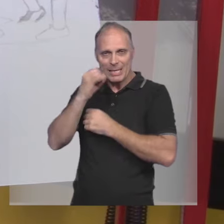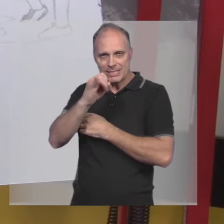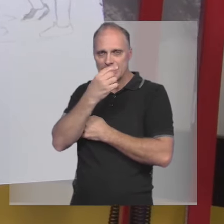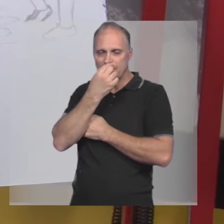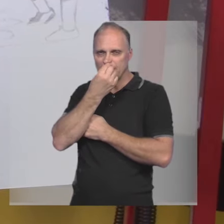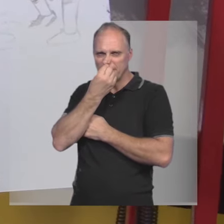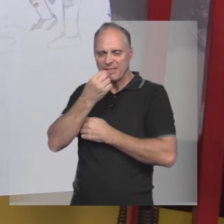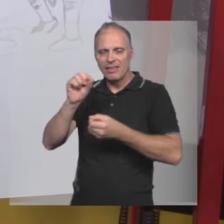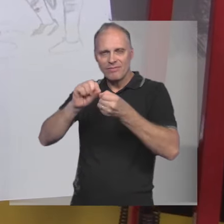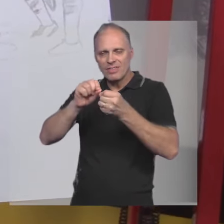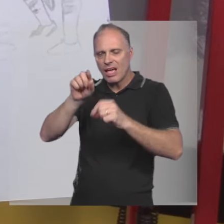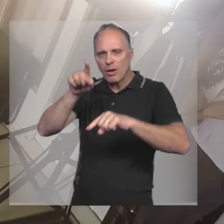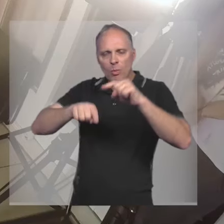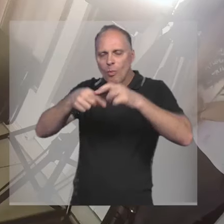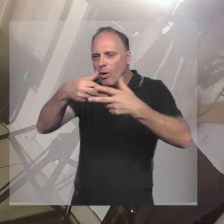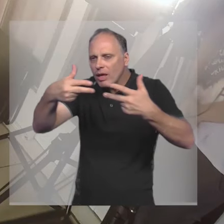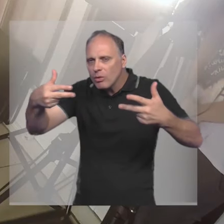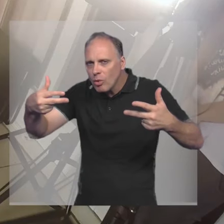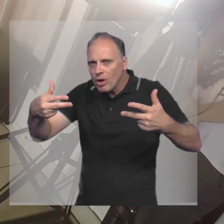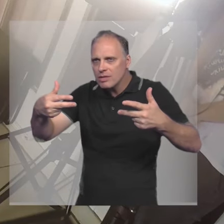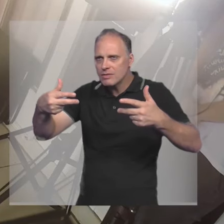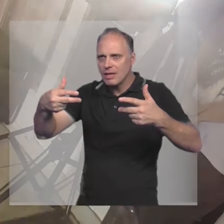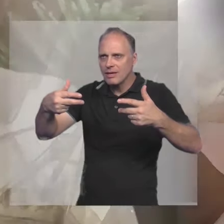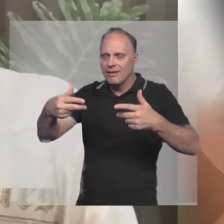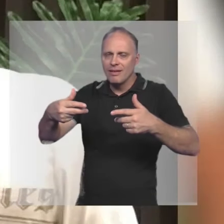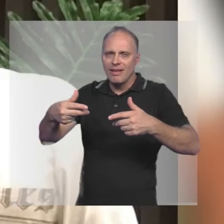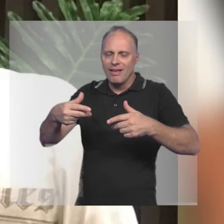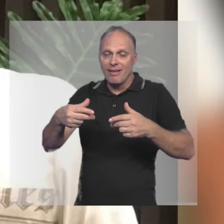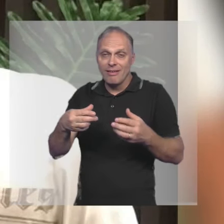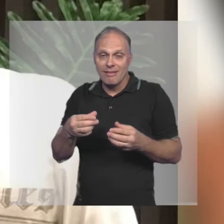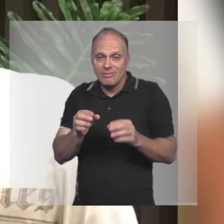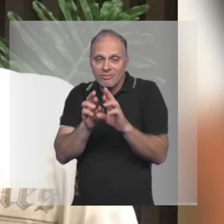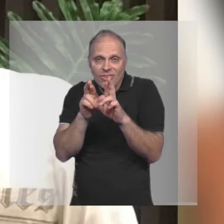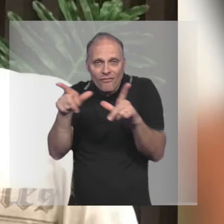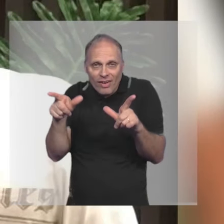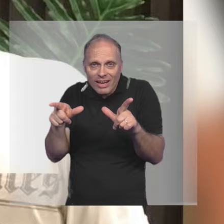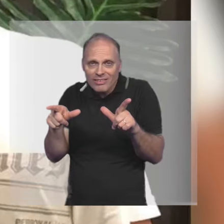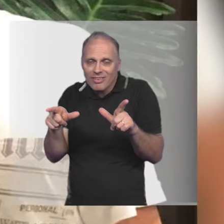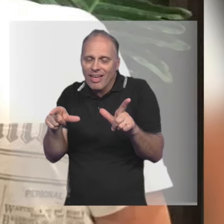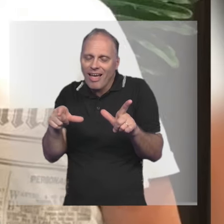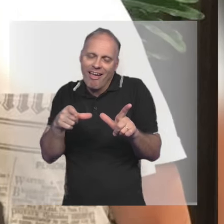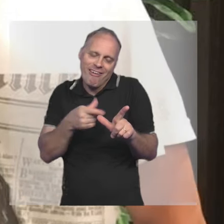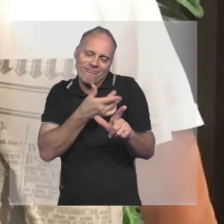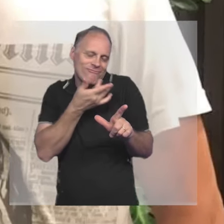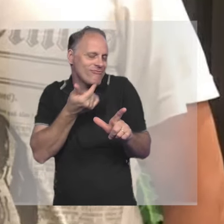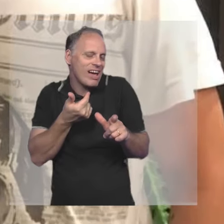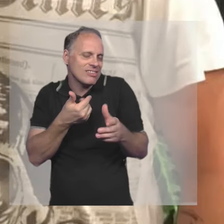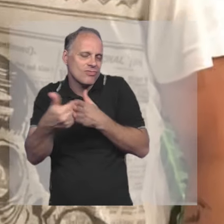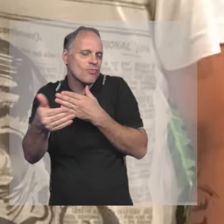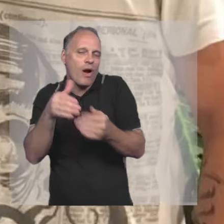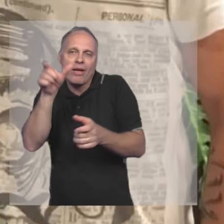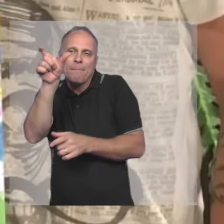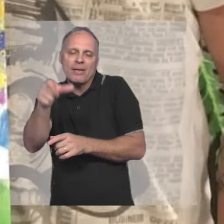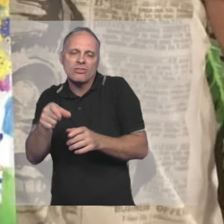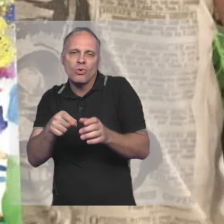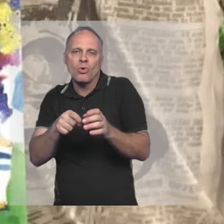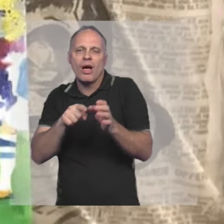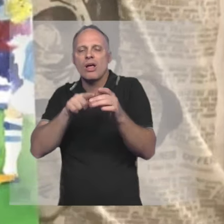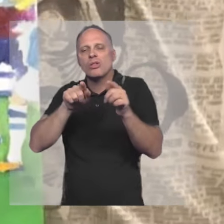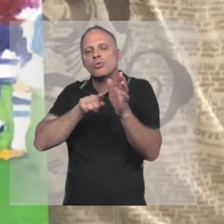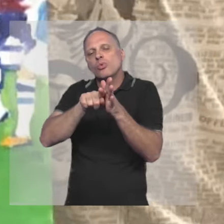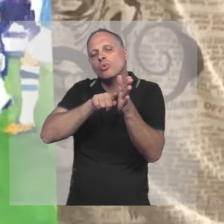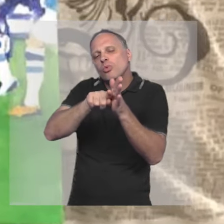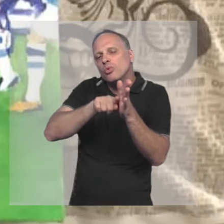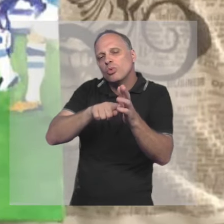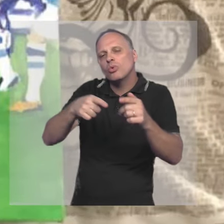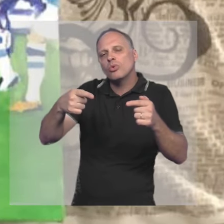Se eu fizer qualquer detalhe fora de contexto, é muito fácil para qualquer um, em uma pesquisa de 2 minutos no